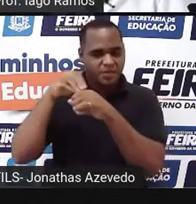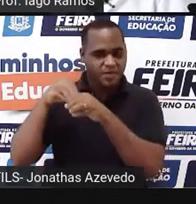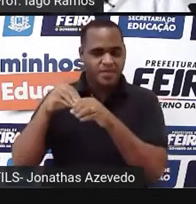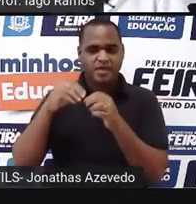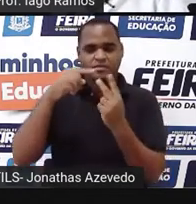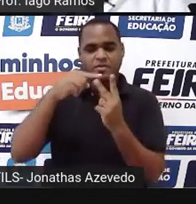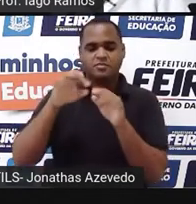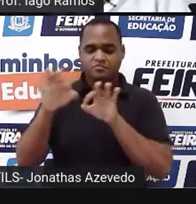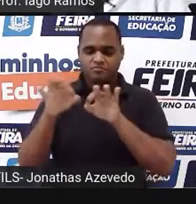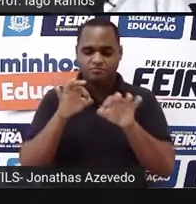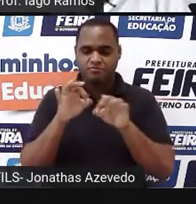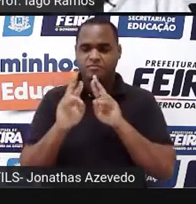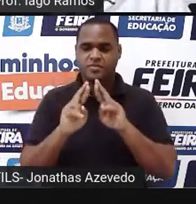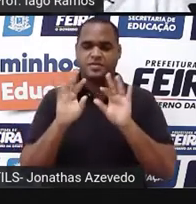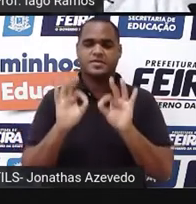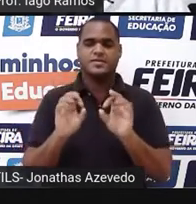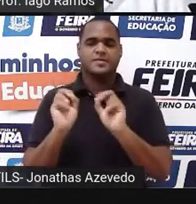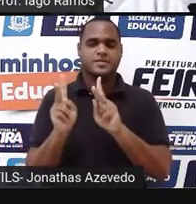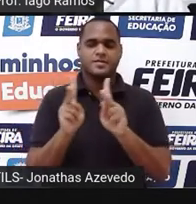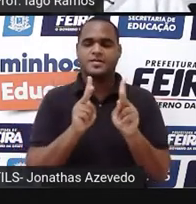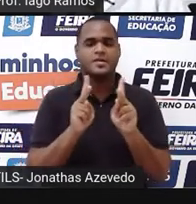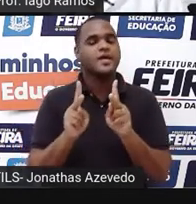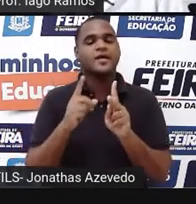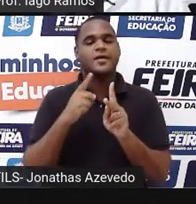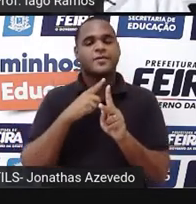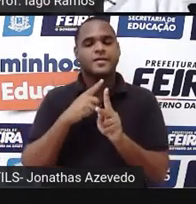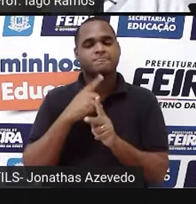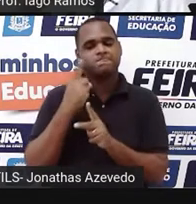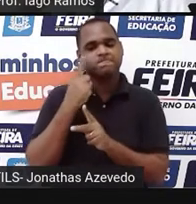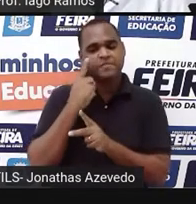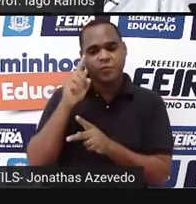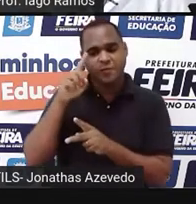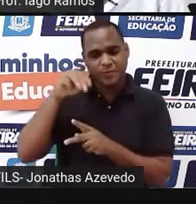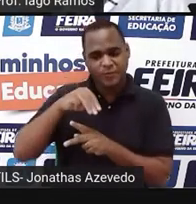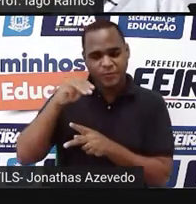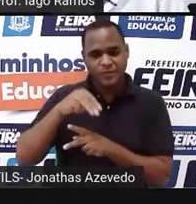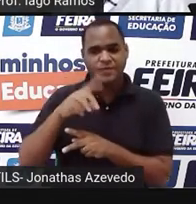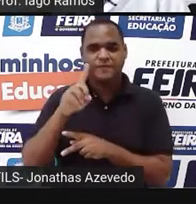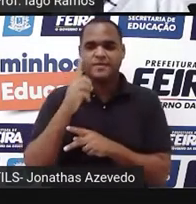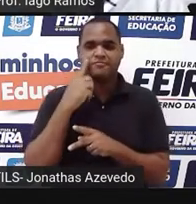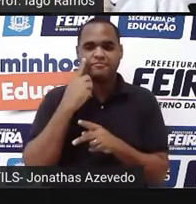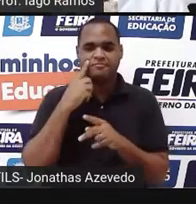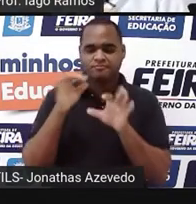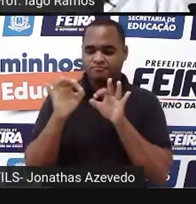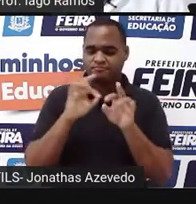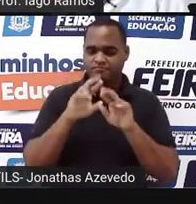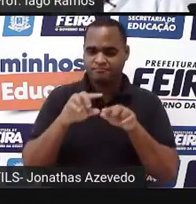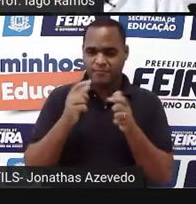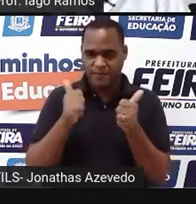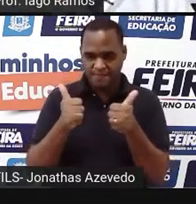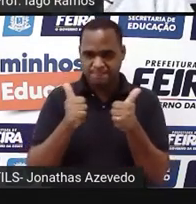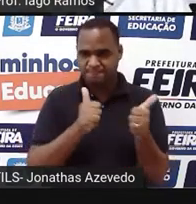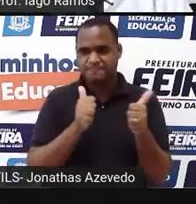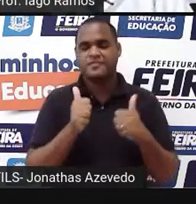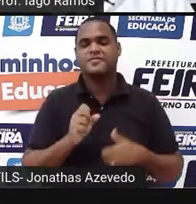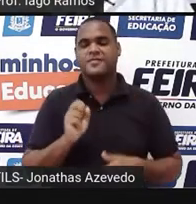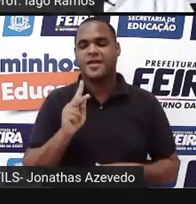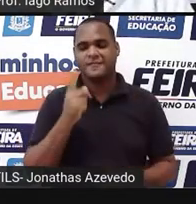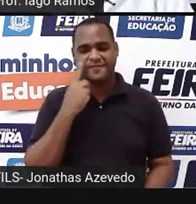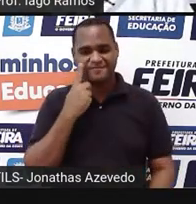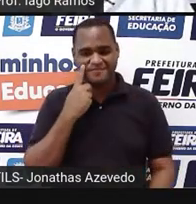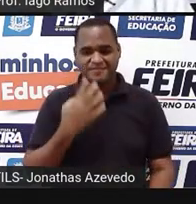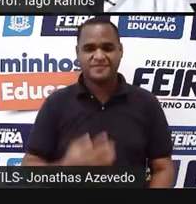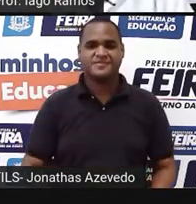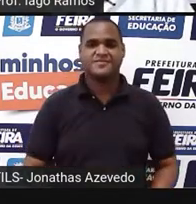essa equação, tá bom? Eu vou te dar um minutinho para você tentar descobrir, tá bom? Isso aí, vai lá.